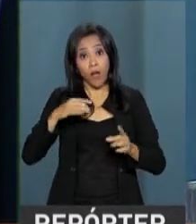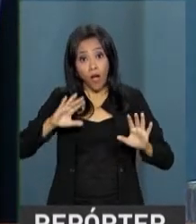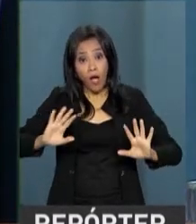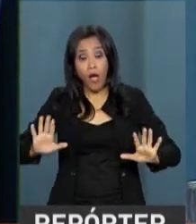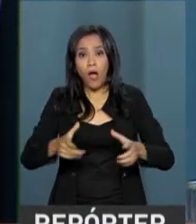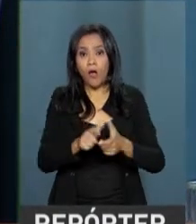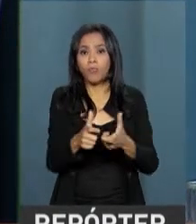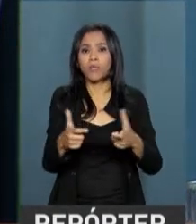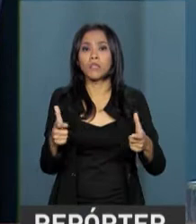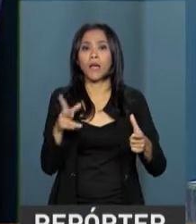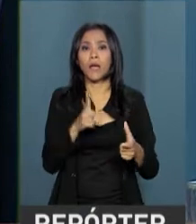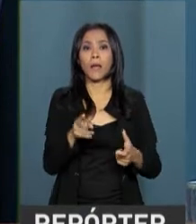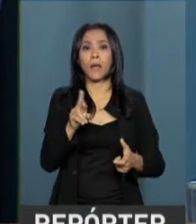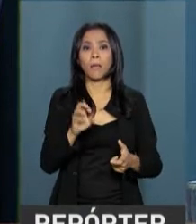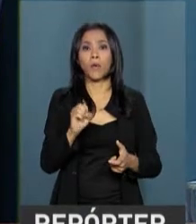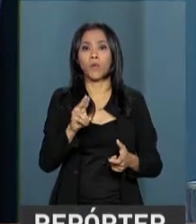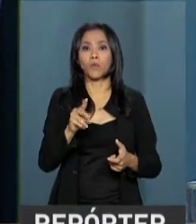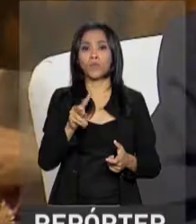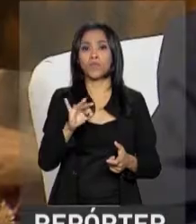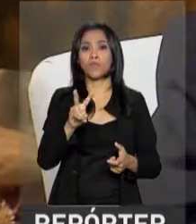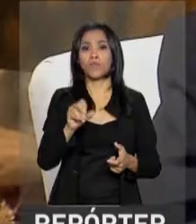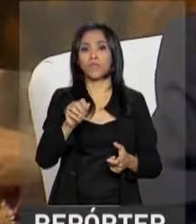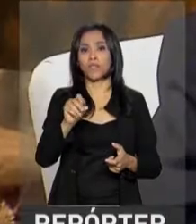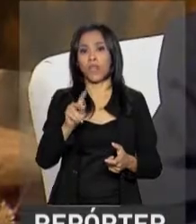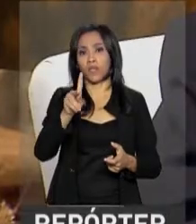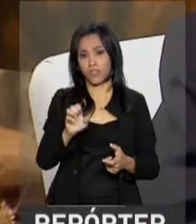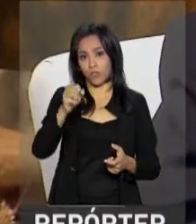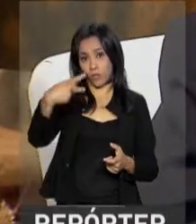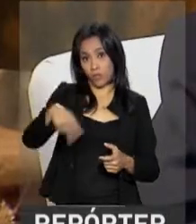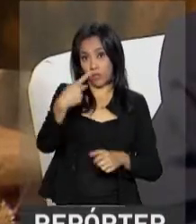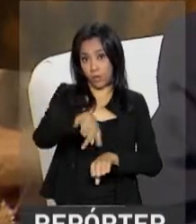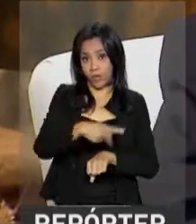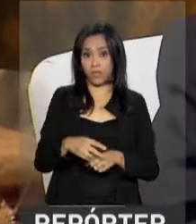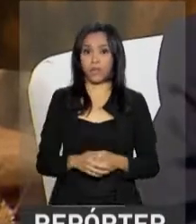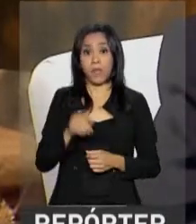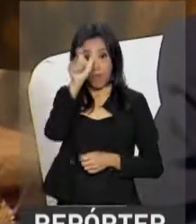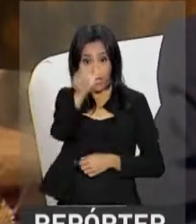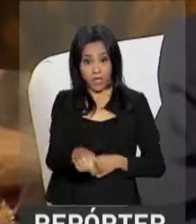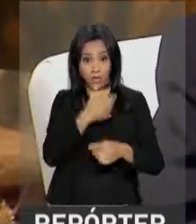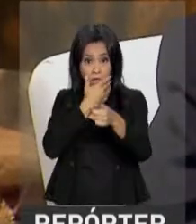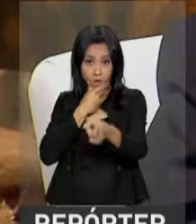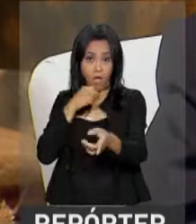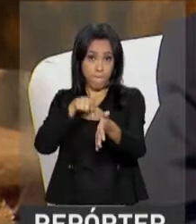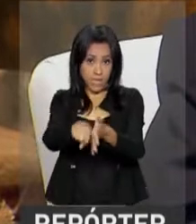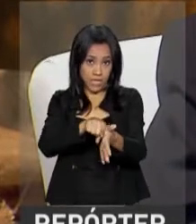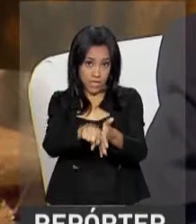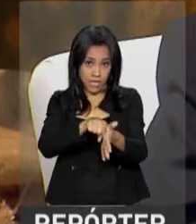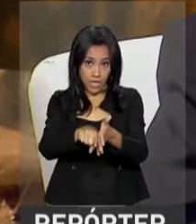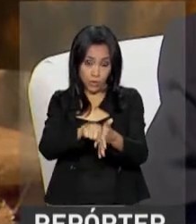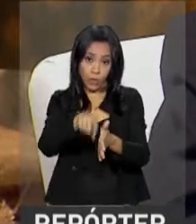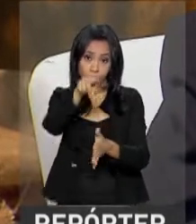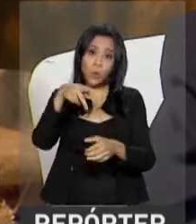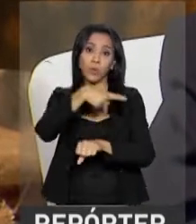e da qualidade de vida de sua população. Para este pesquisador da Universidade de Tel Aviv, em Israel,